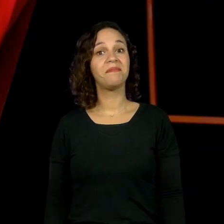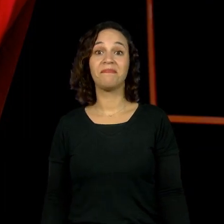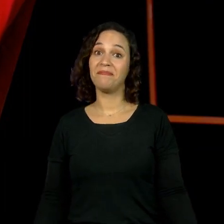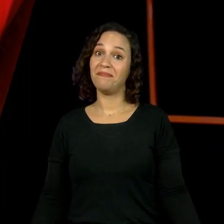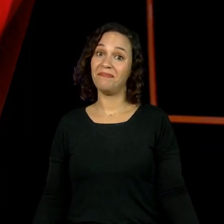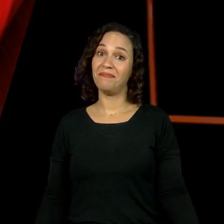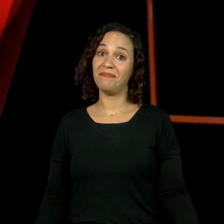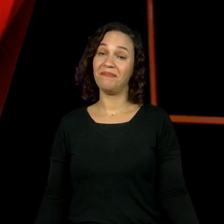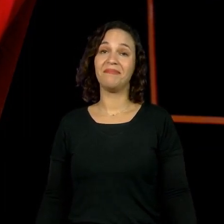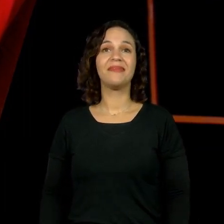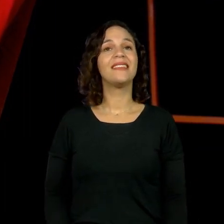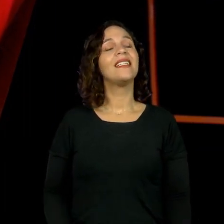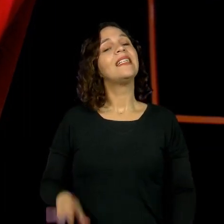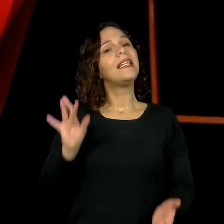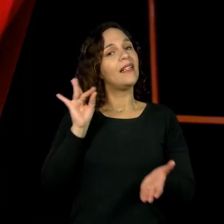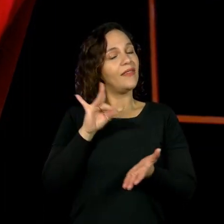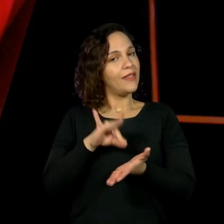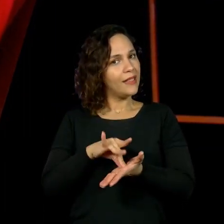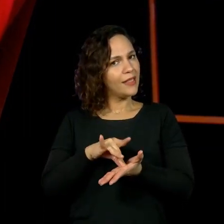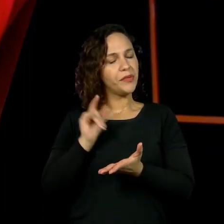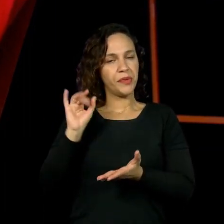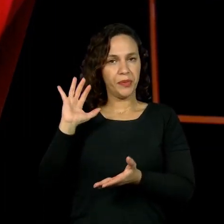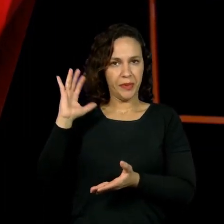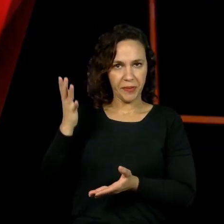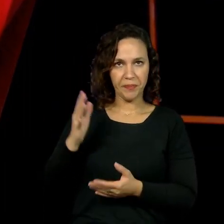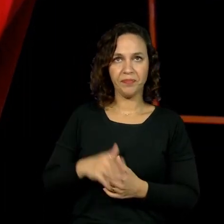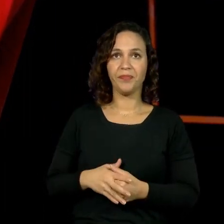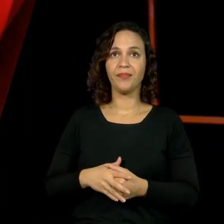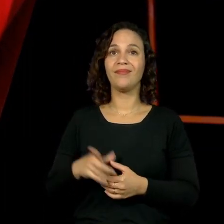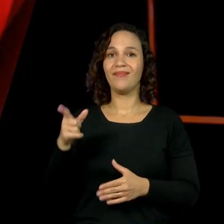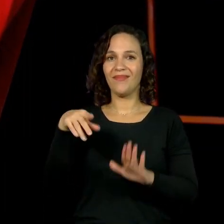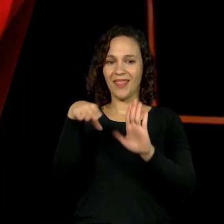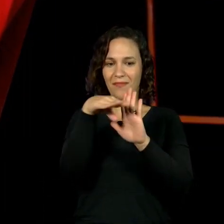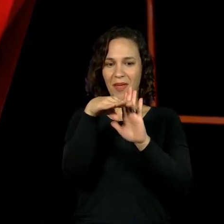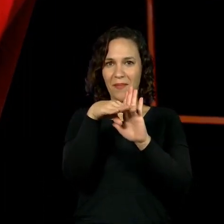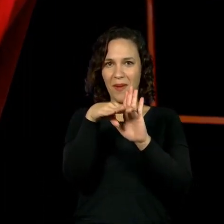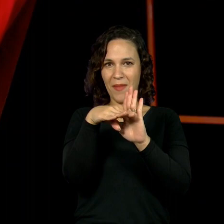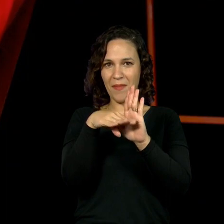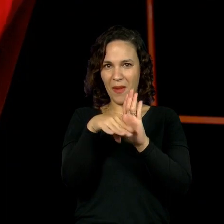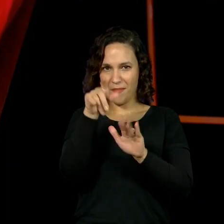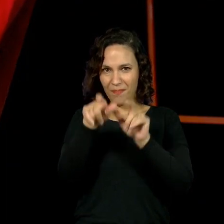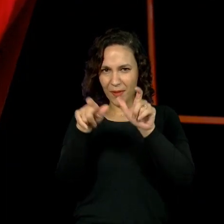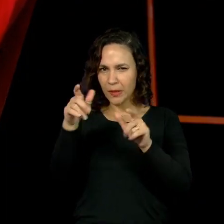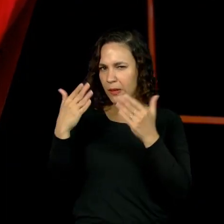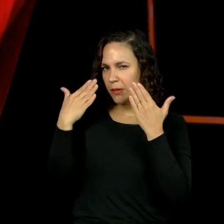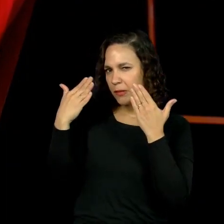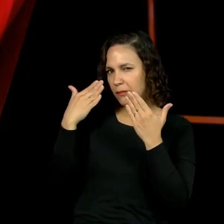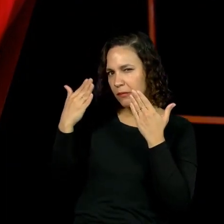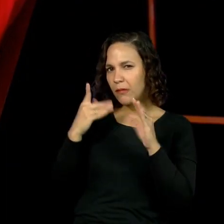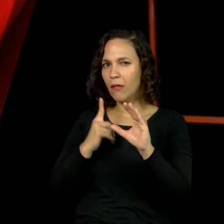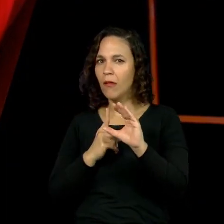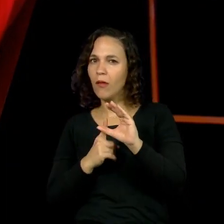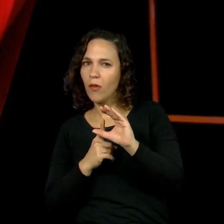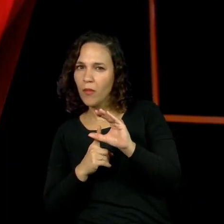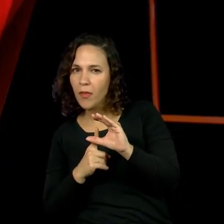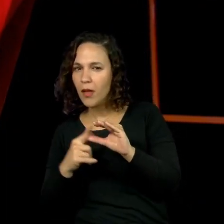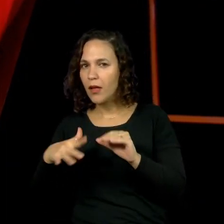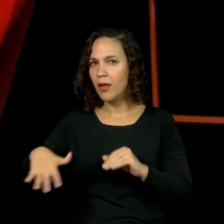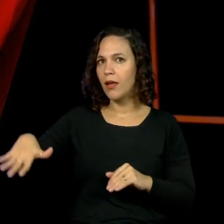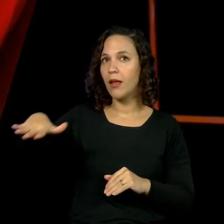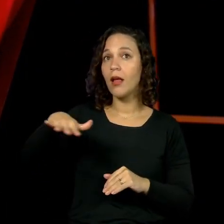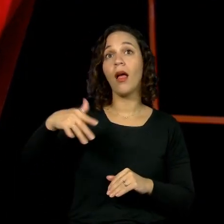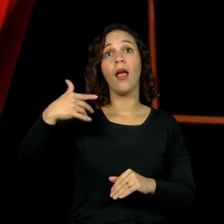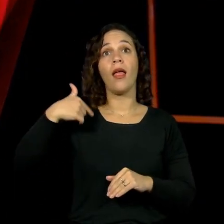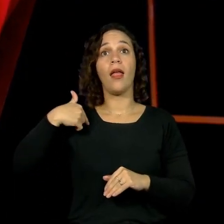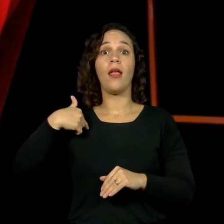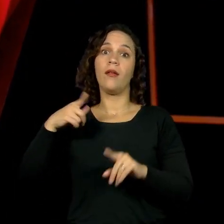Na realidade, o que aconteceu? Aquela lista que era feita dos comunistas suspeitos investigados da região, eu acabei entrando